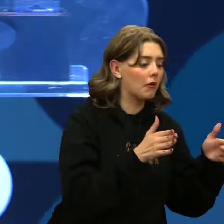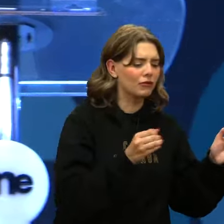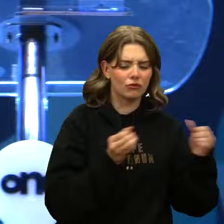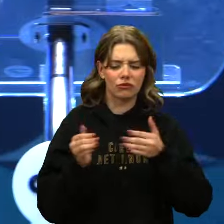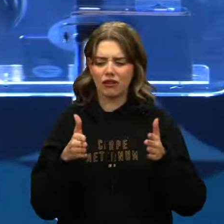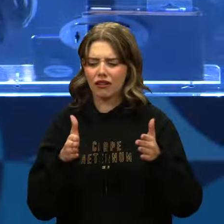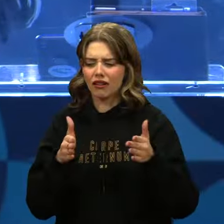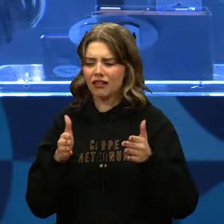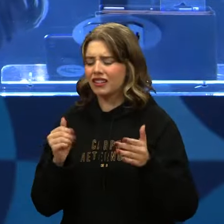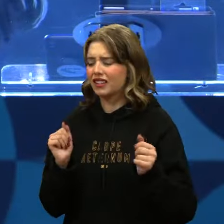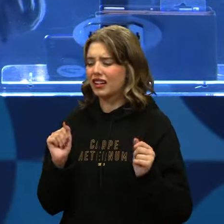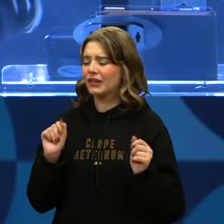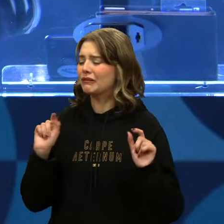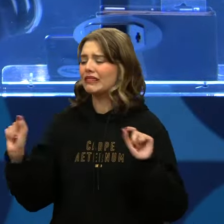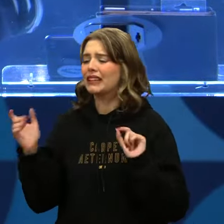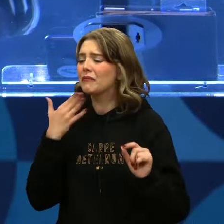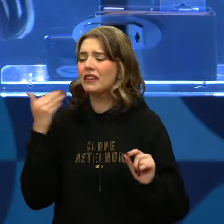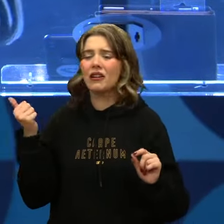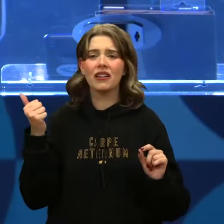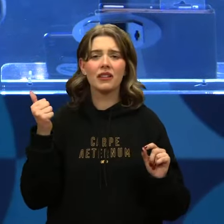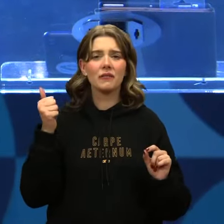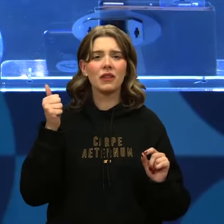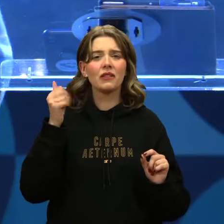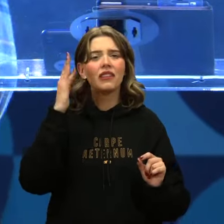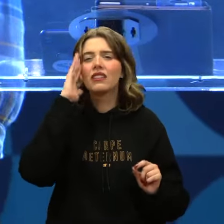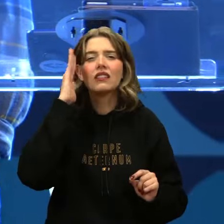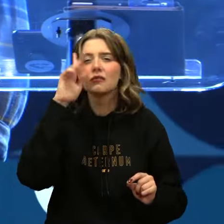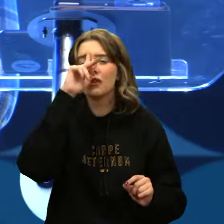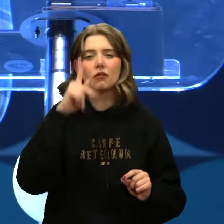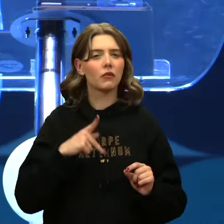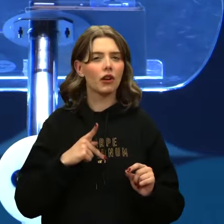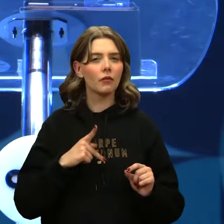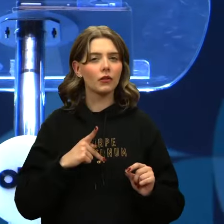quais são as pegadas de Jesus, para onde Ele está querendo te levar?